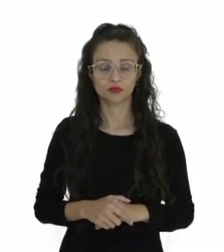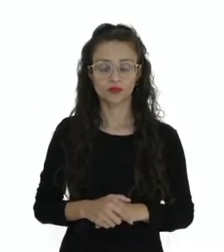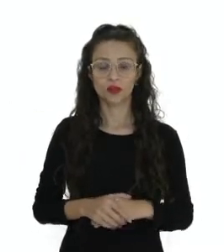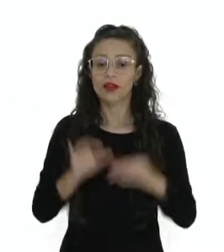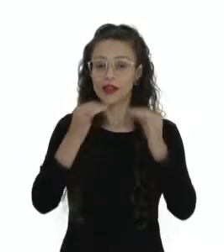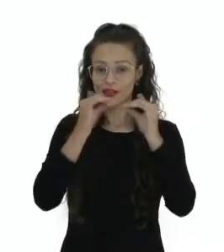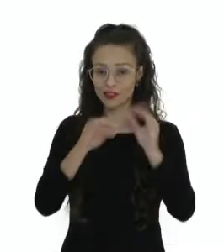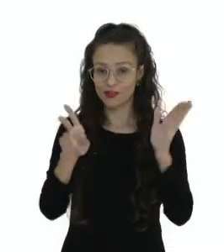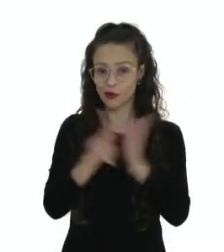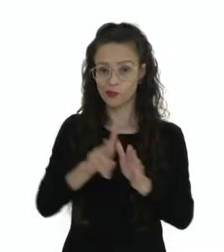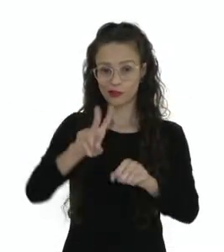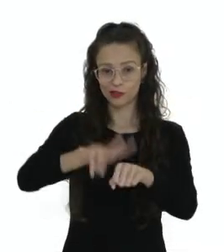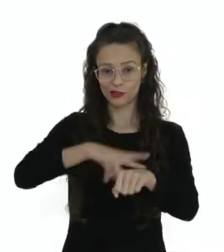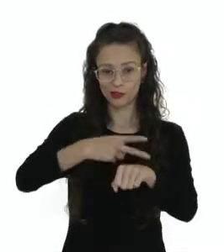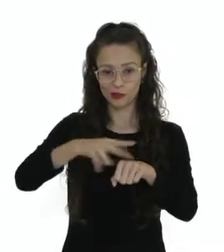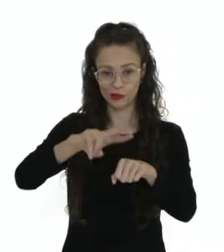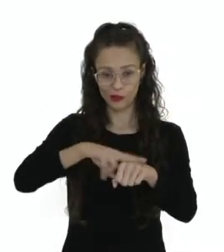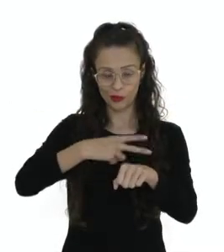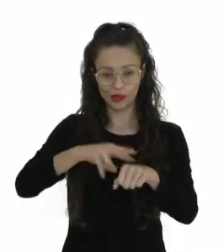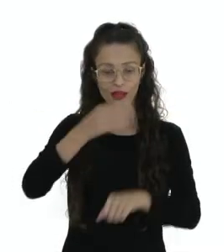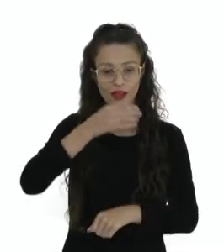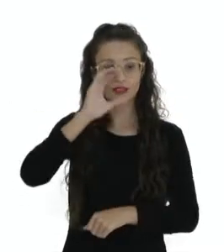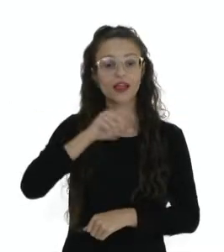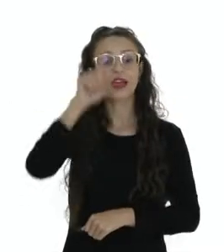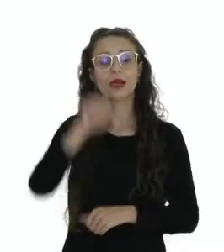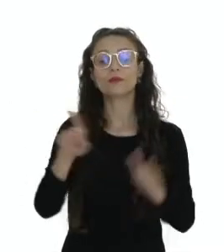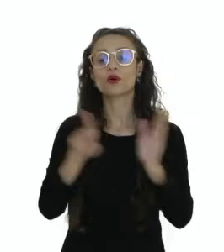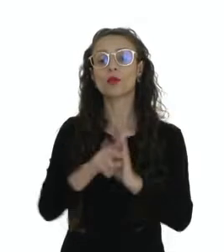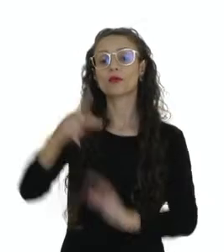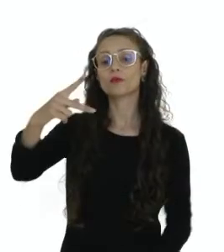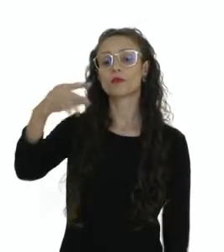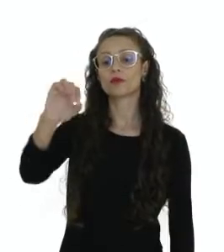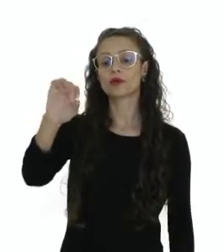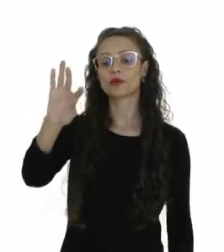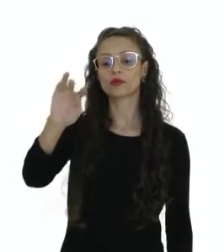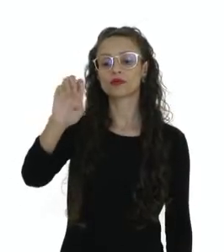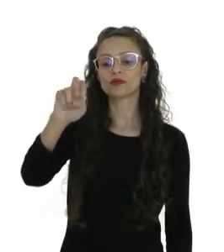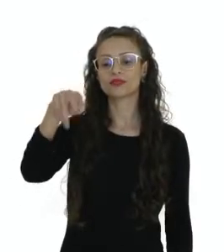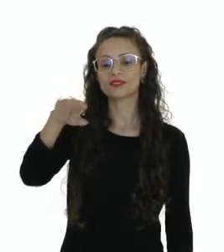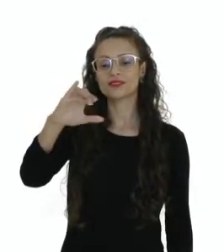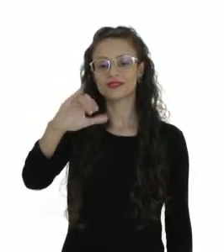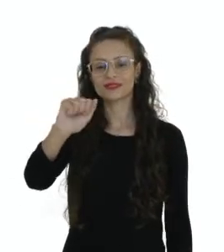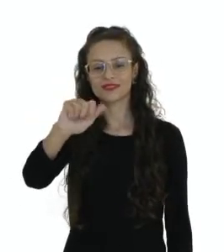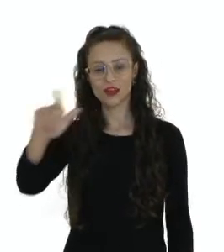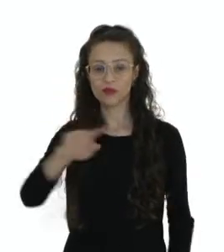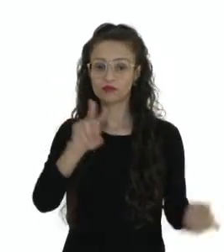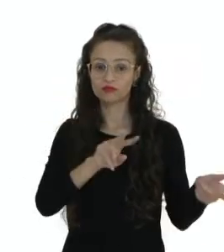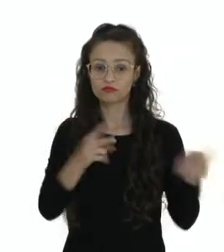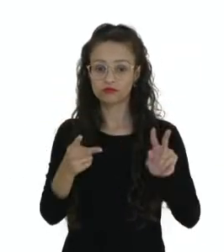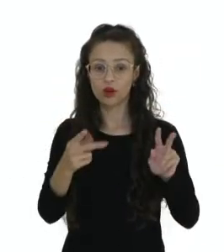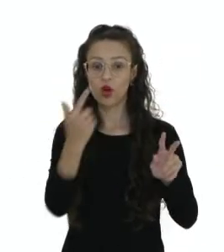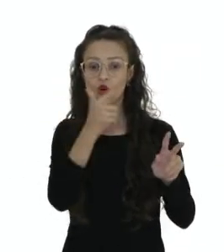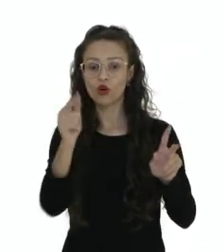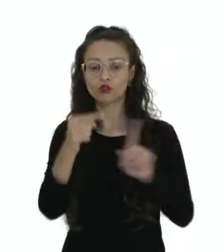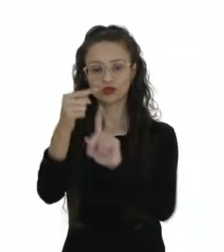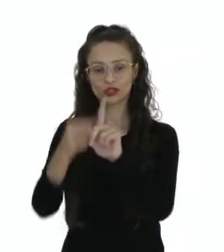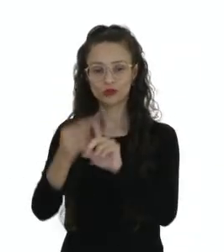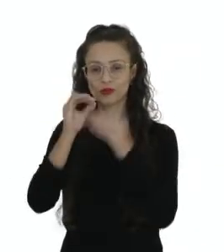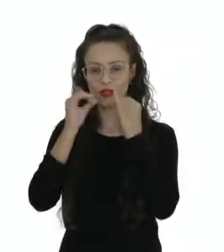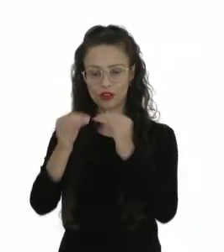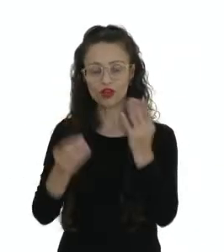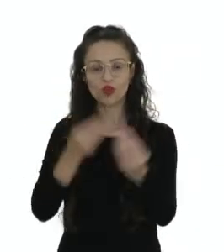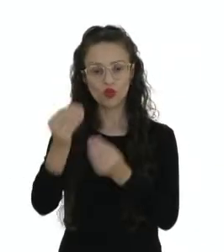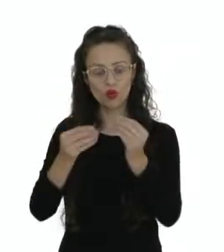a energia do achocolatado é uma energia do tipo potencial, ou seja, ela pode se transformar em outros tipos de energia através de